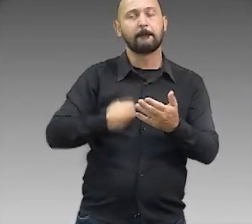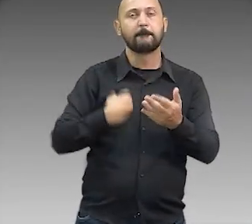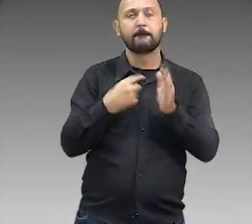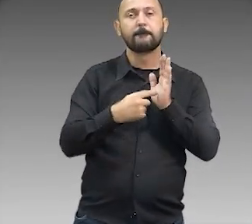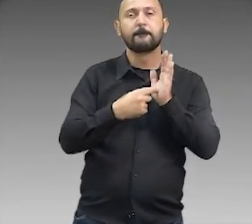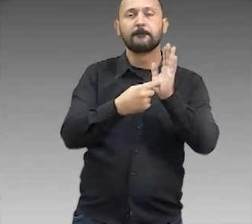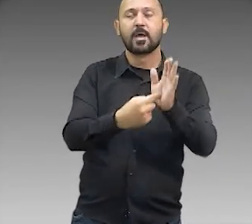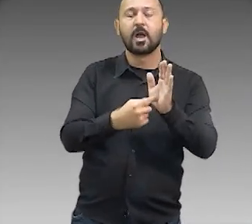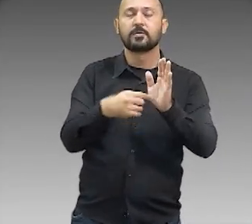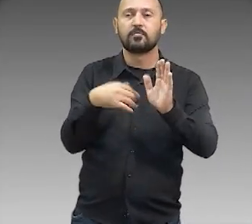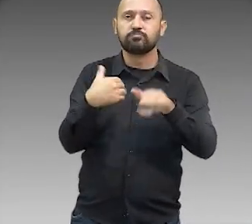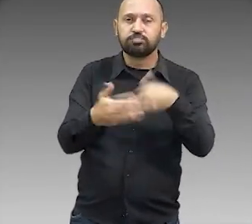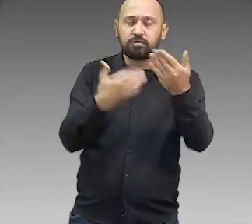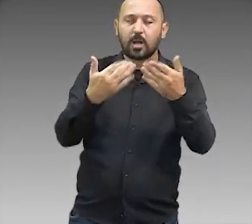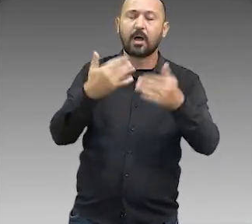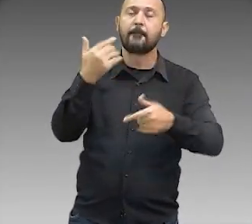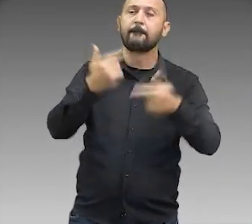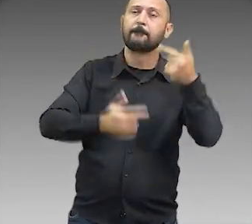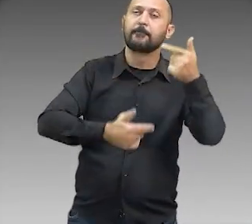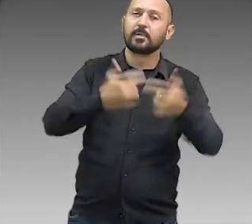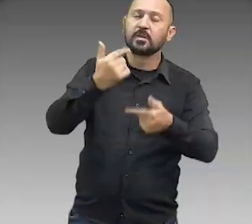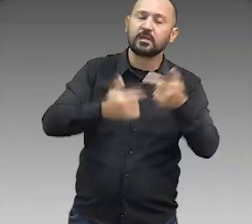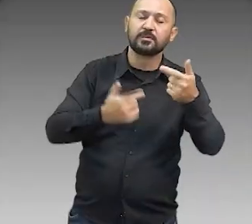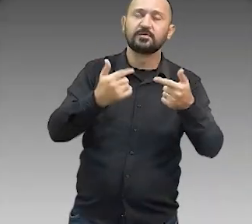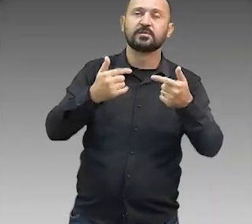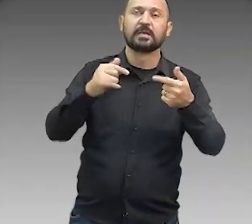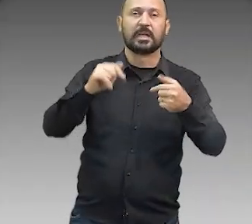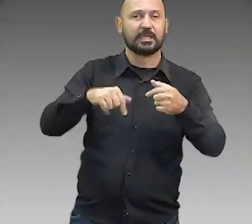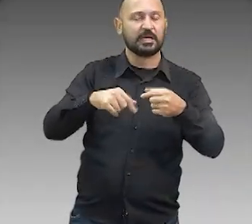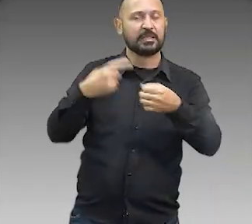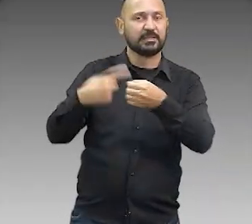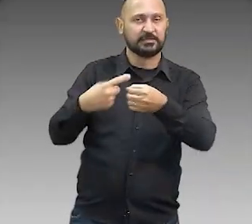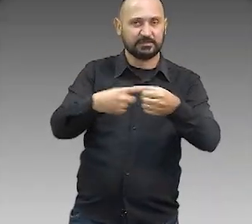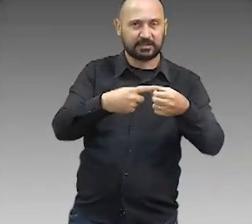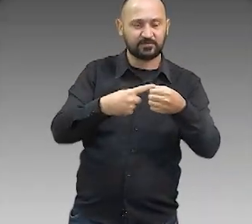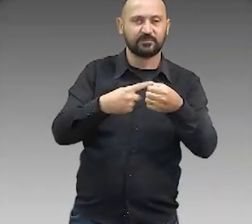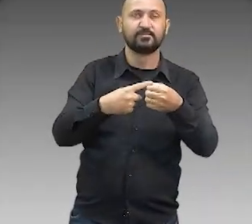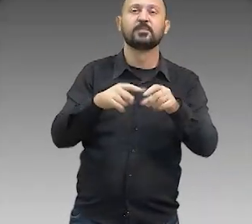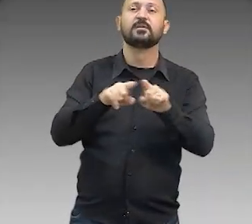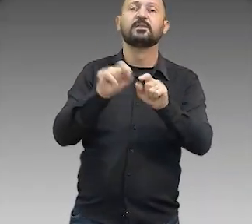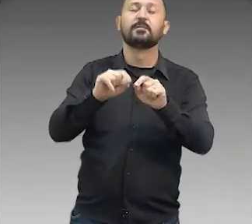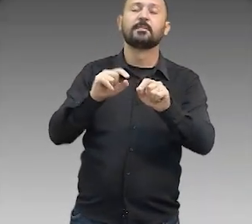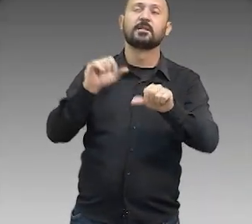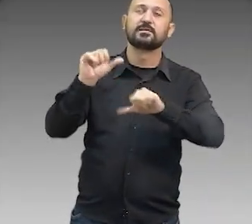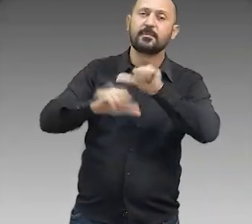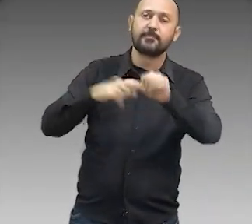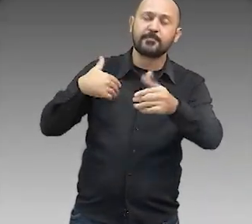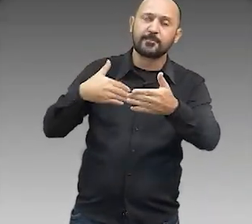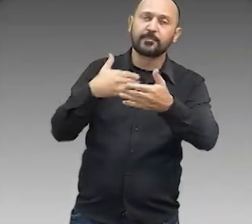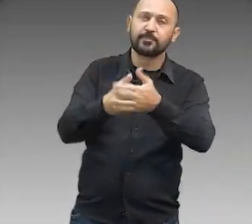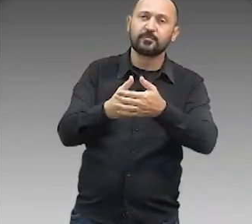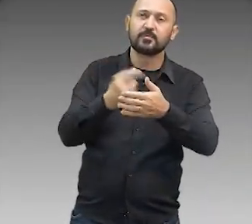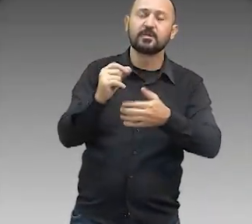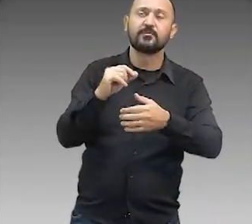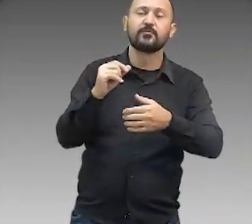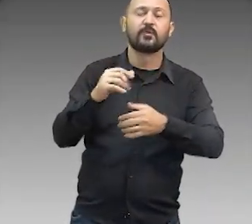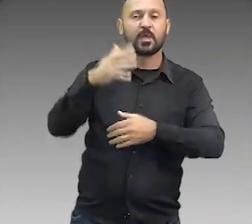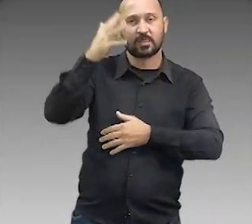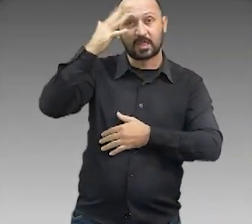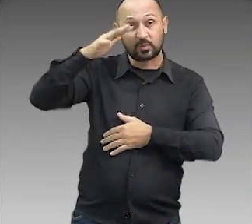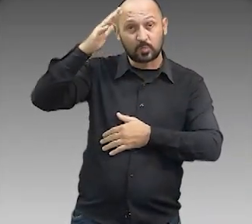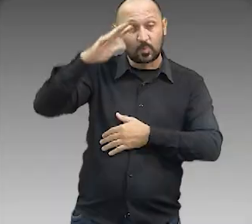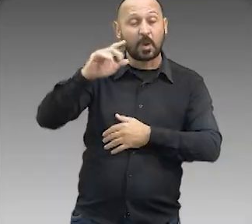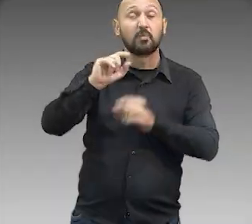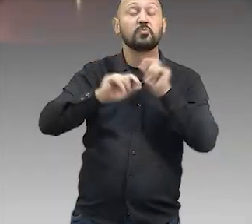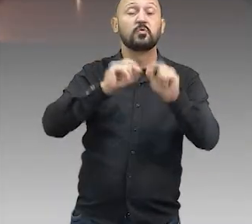presenciado muito da evolução política, dos acontecimentos aqui da nossa cidade, também dessa transição que eu acho que foi muito natural, né, com o